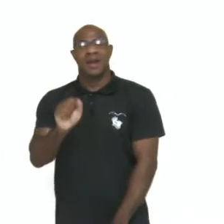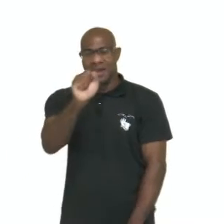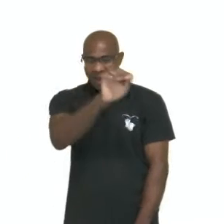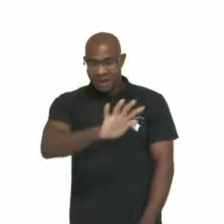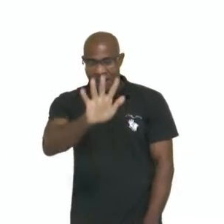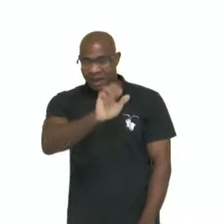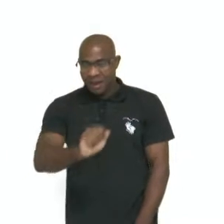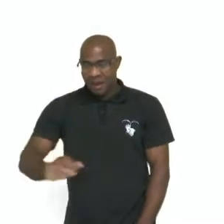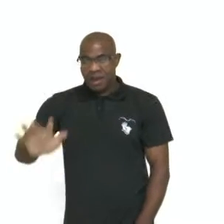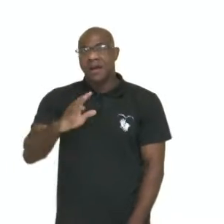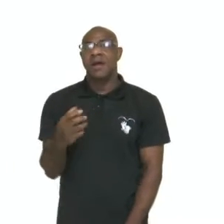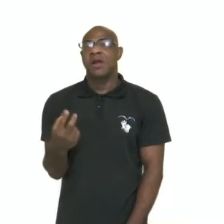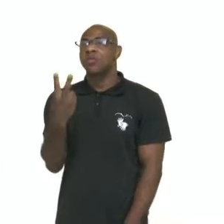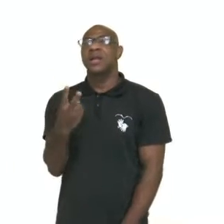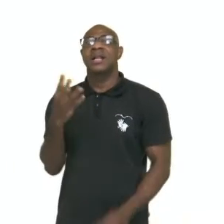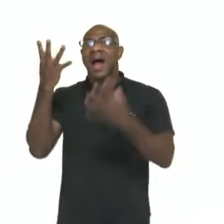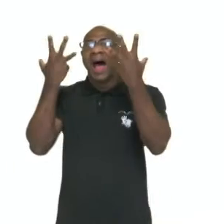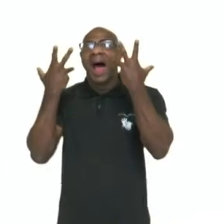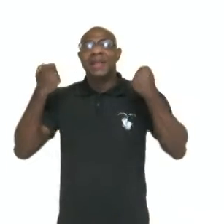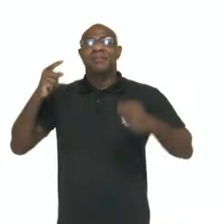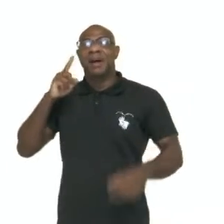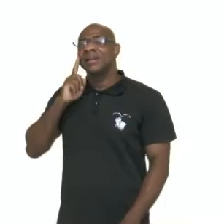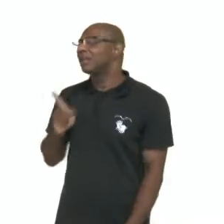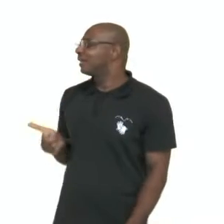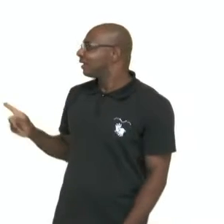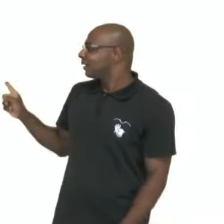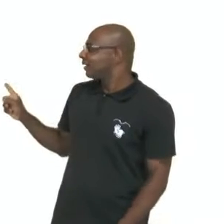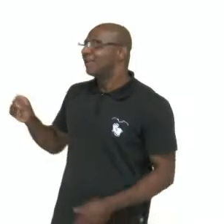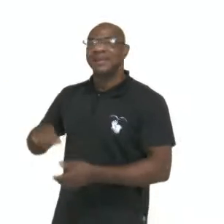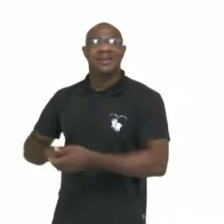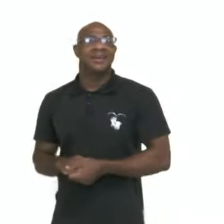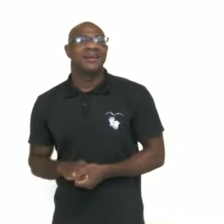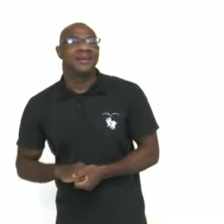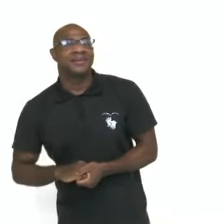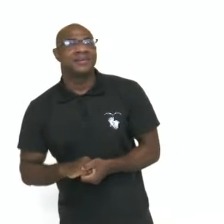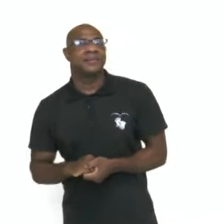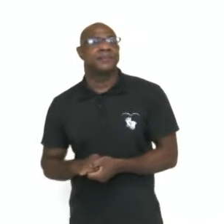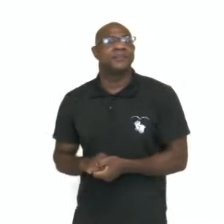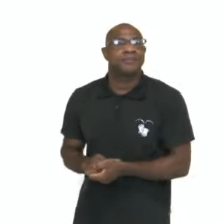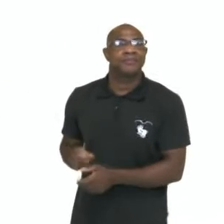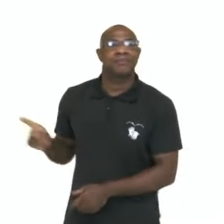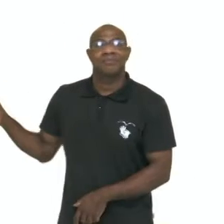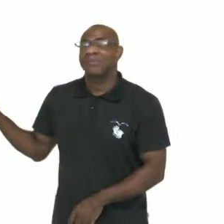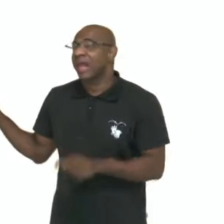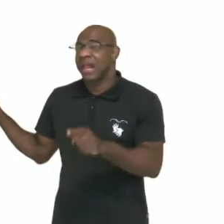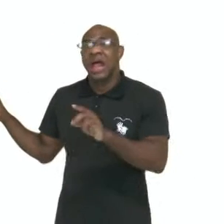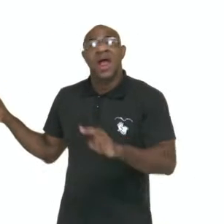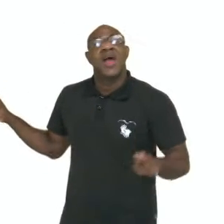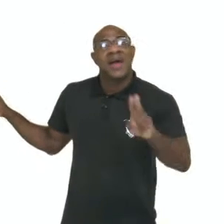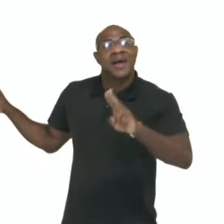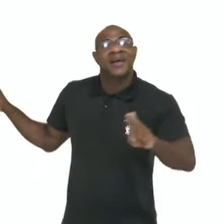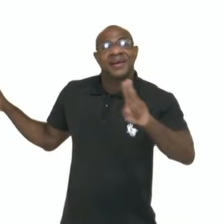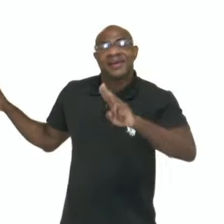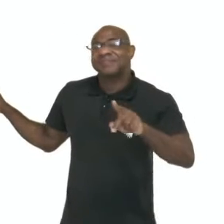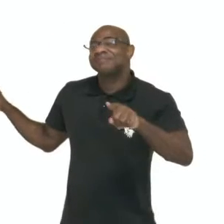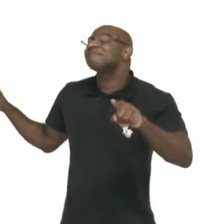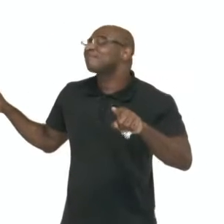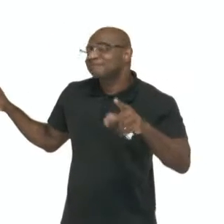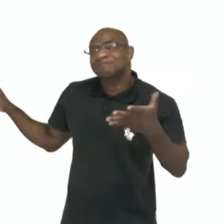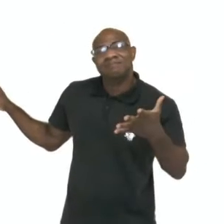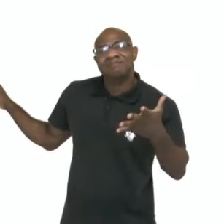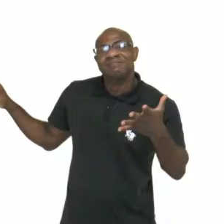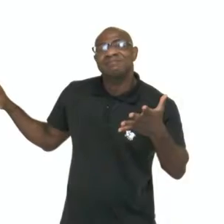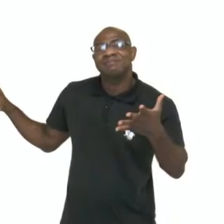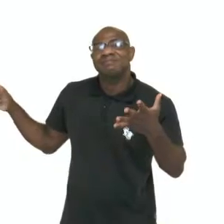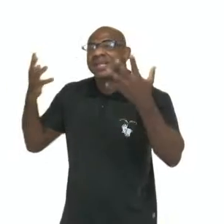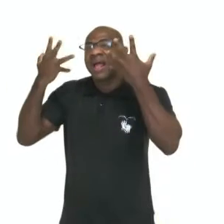dois animais da região ártica, né? Então temos a morsa, né, muito utilizada, né, infelizmente, para poder extrair